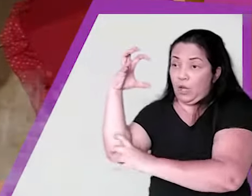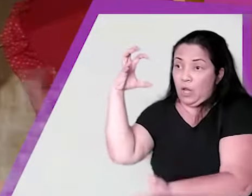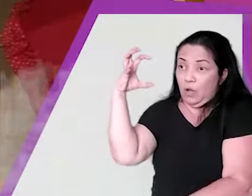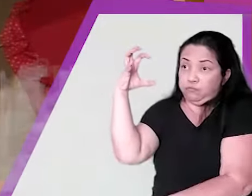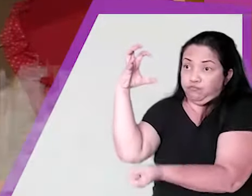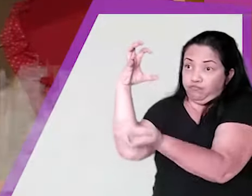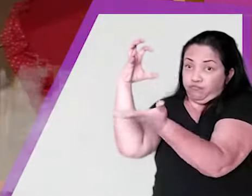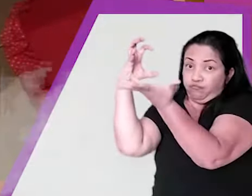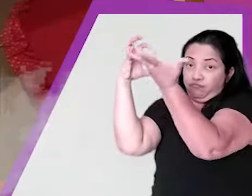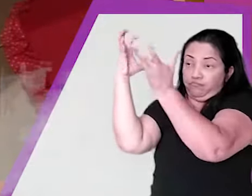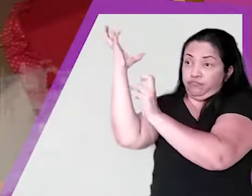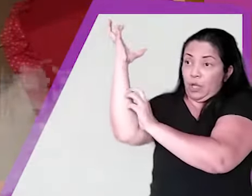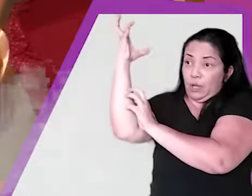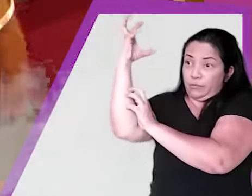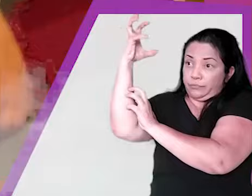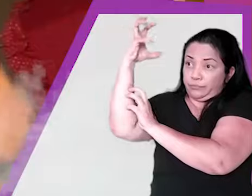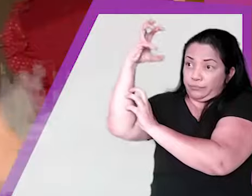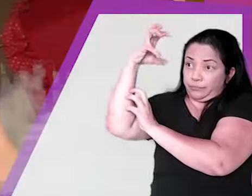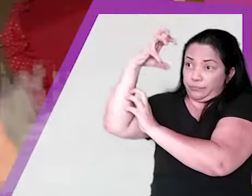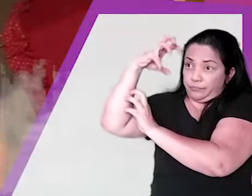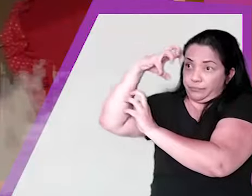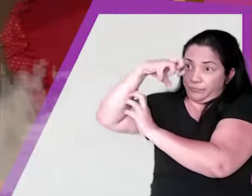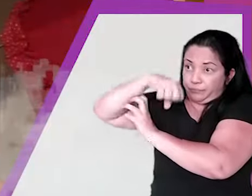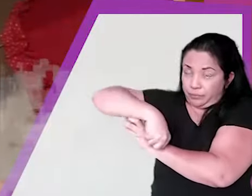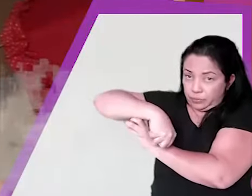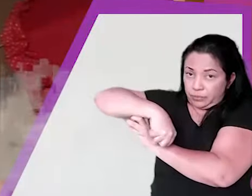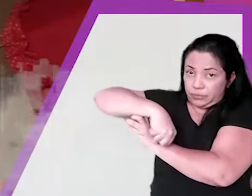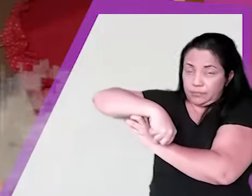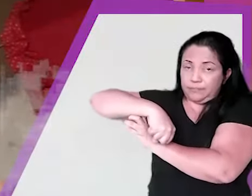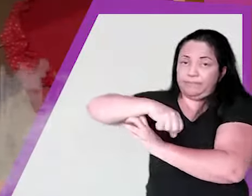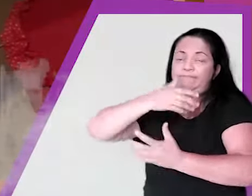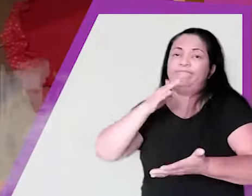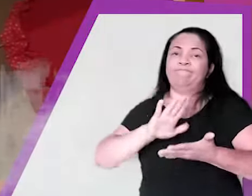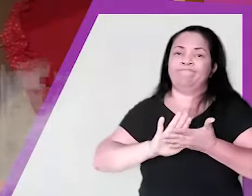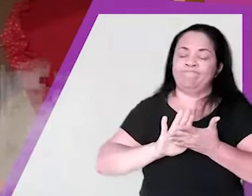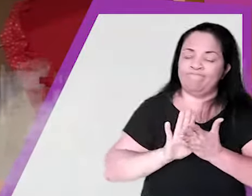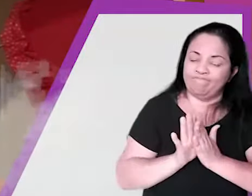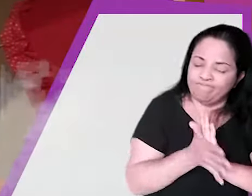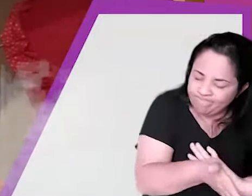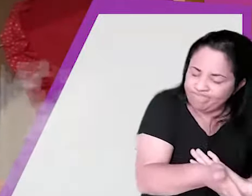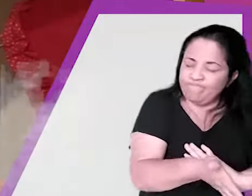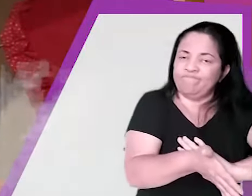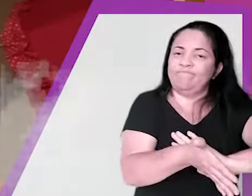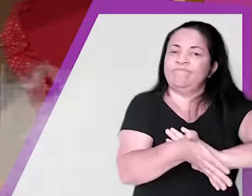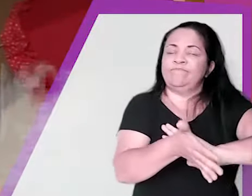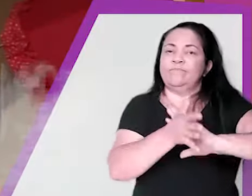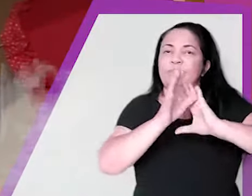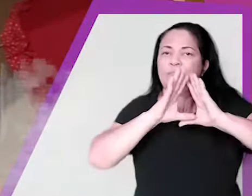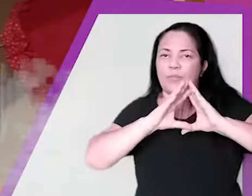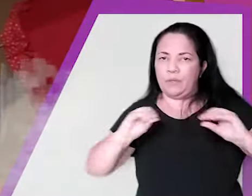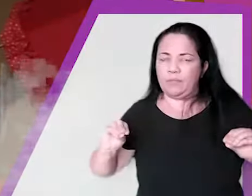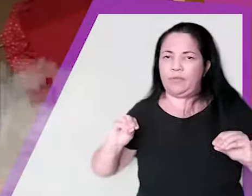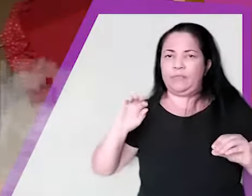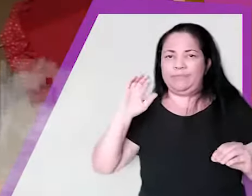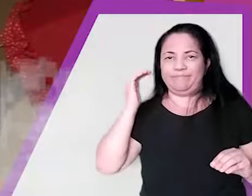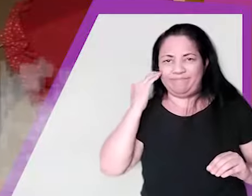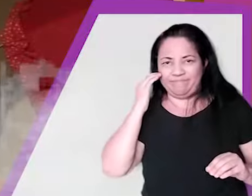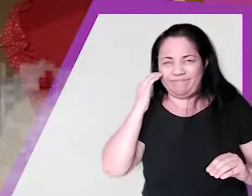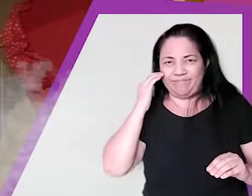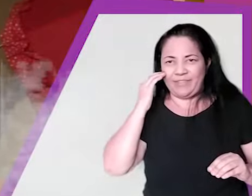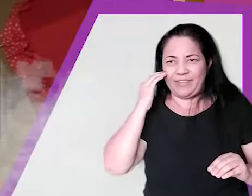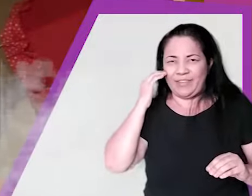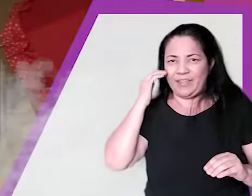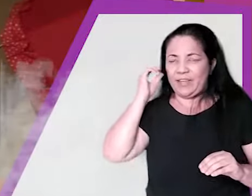isso tem um ciclo também, passa lá, sei lá, cada 3 anos. Mas se você bota fogo naquele ambiente, aí sim, uma ação